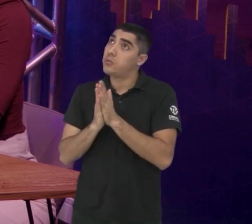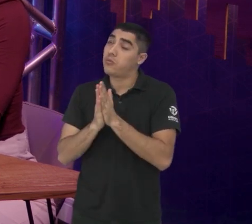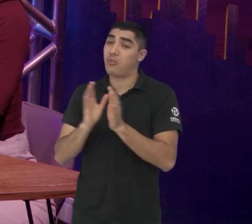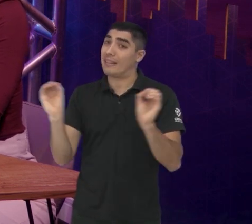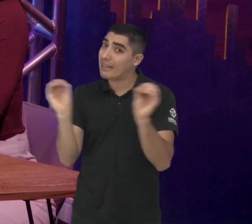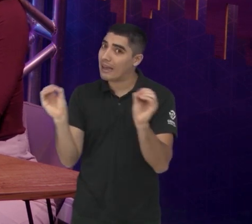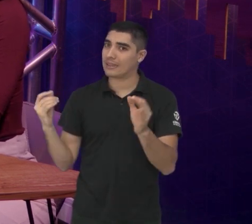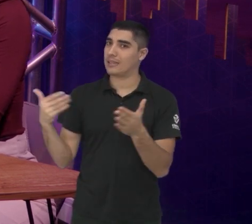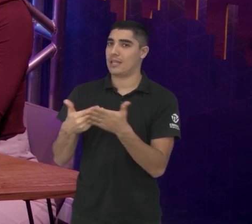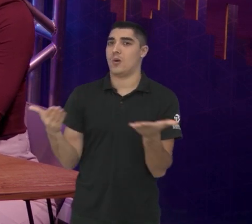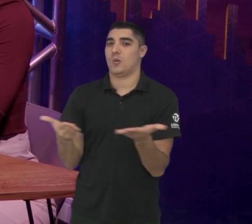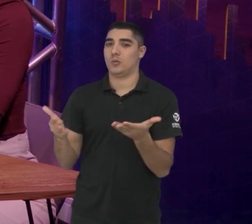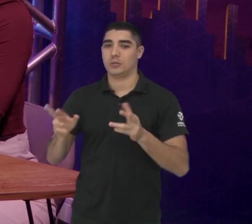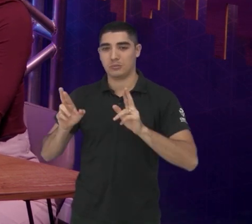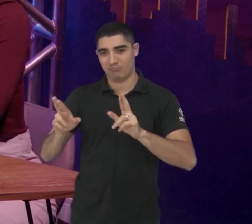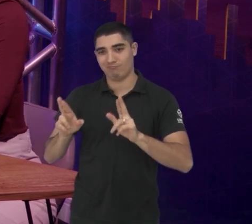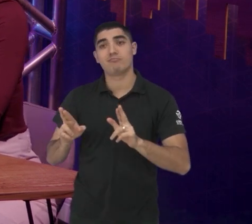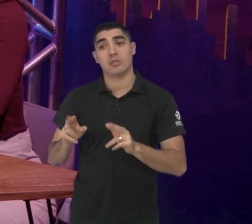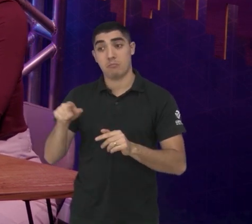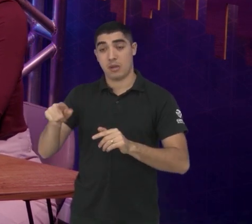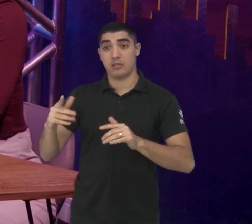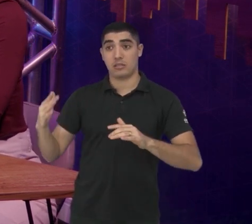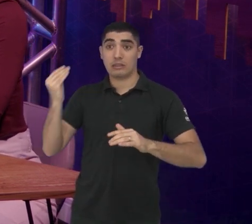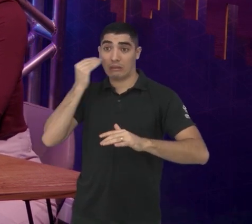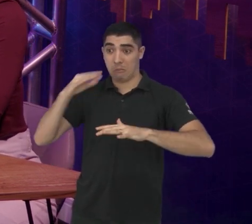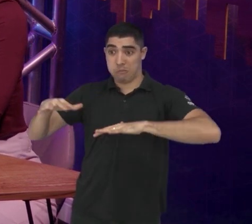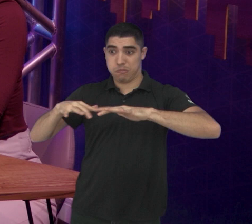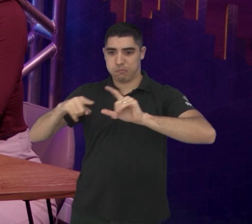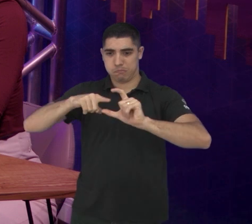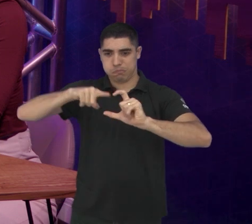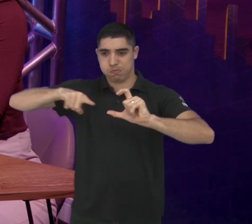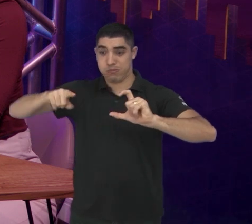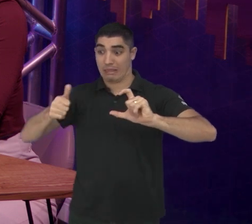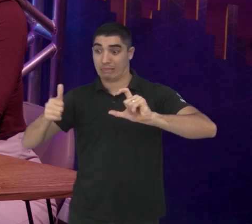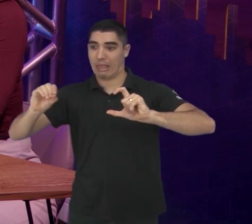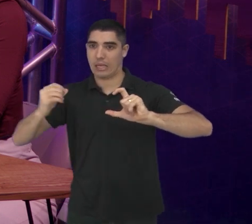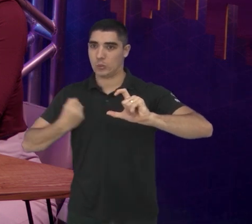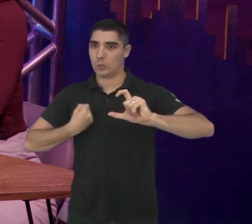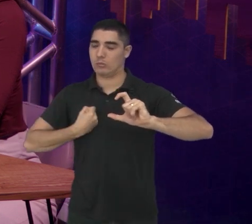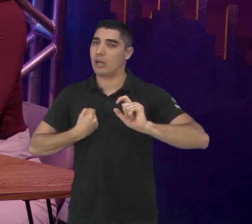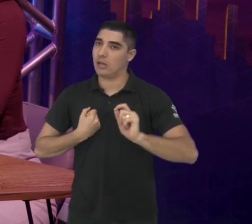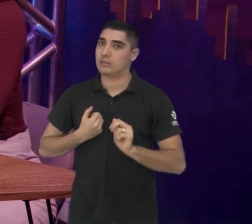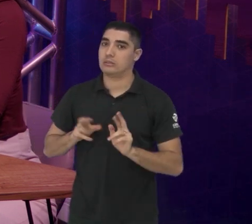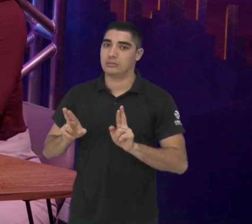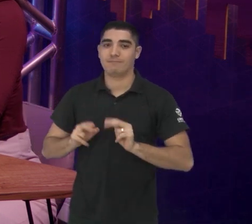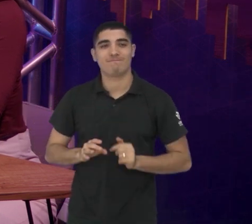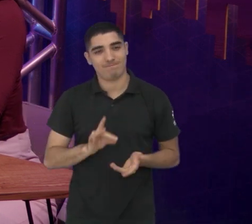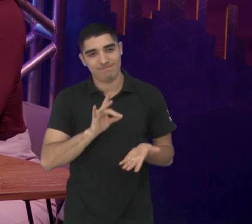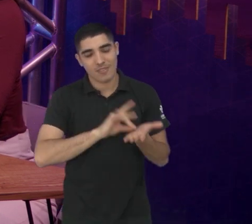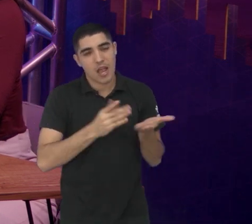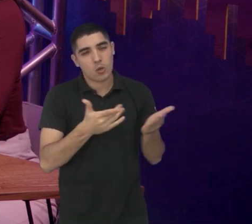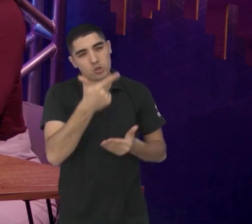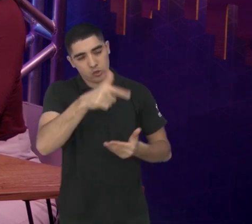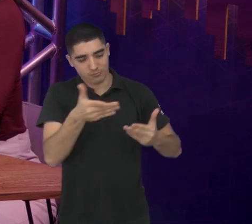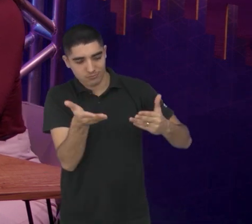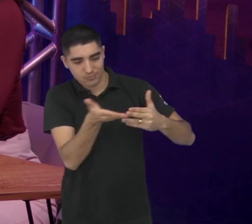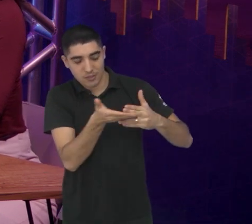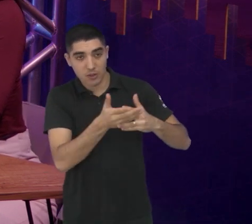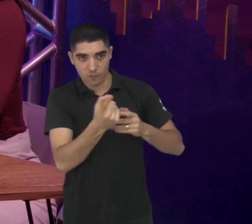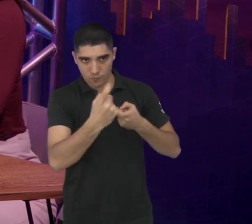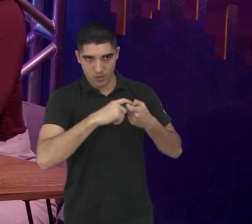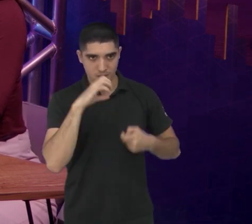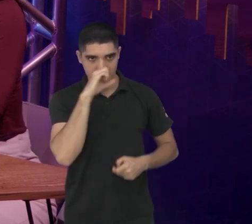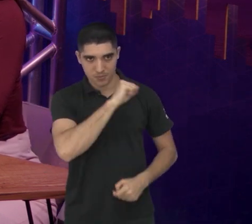não tenha também. Exatamente. Um terremoto de magnitude 10 registrado no planeta. Certo. A gente vai fazer